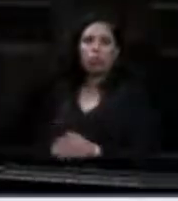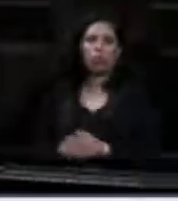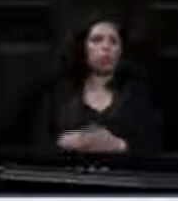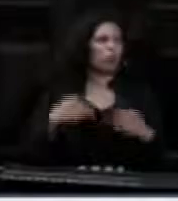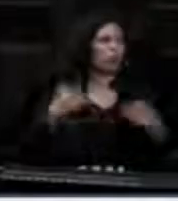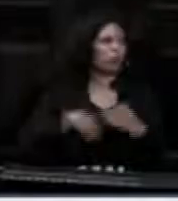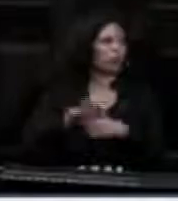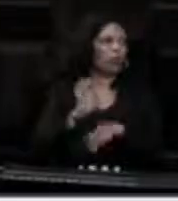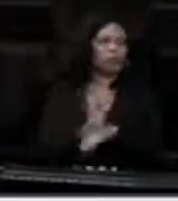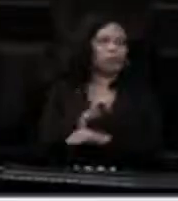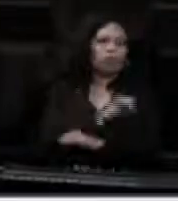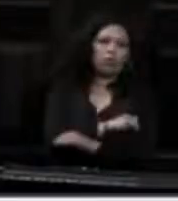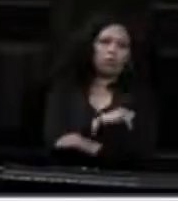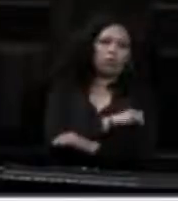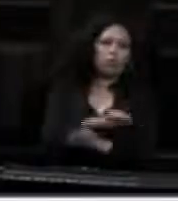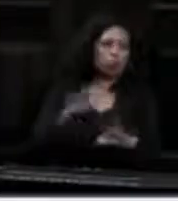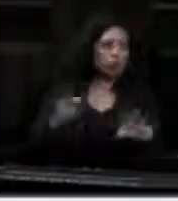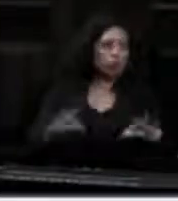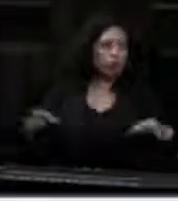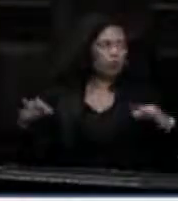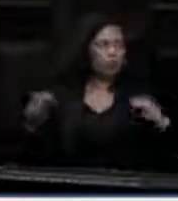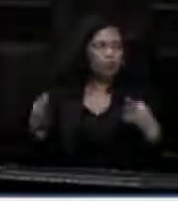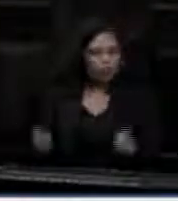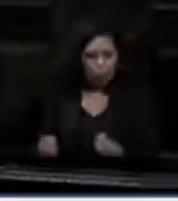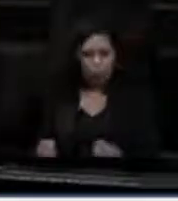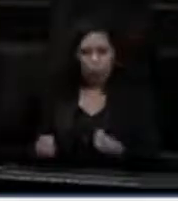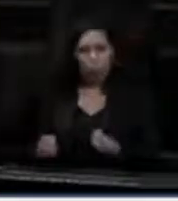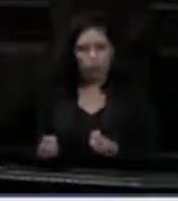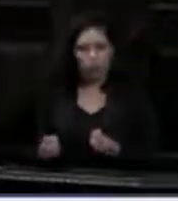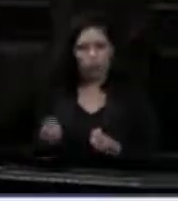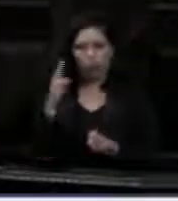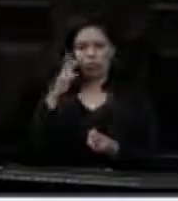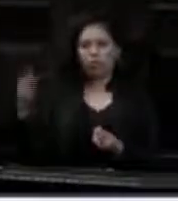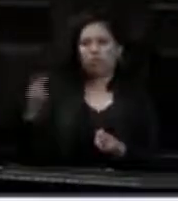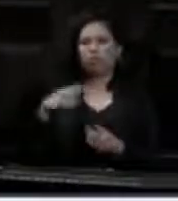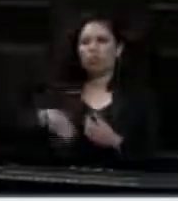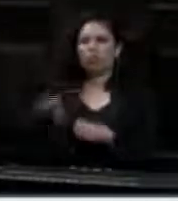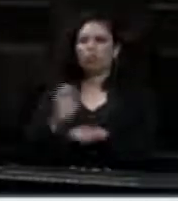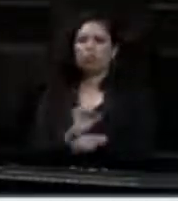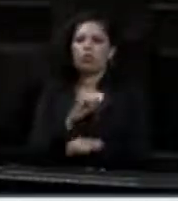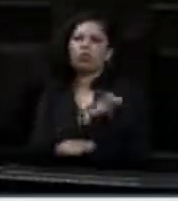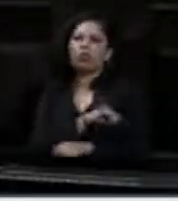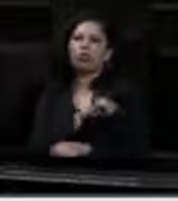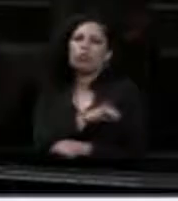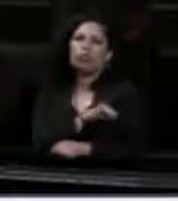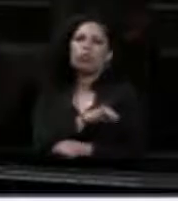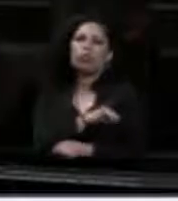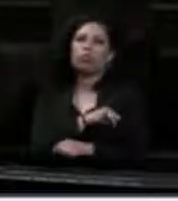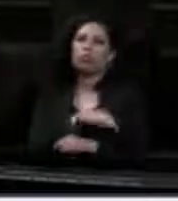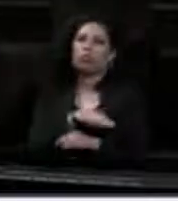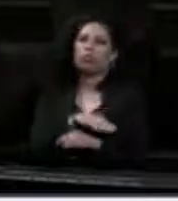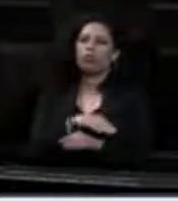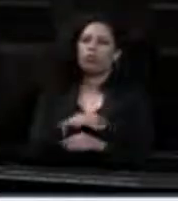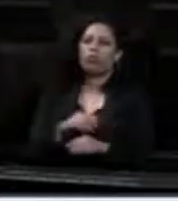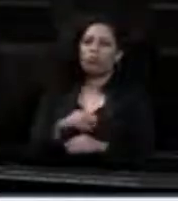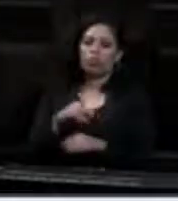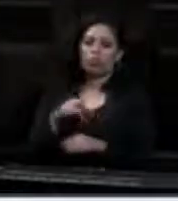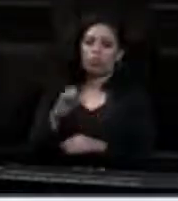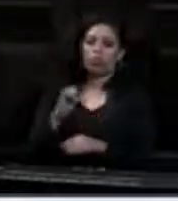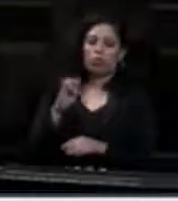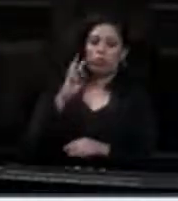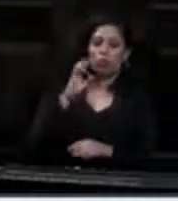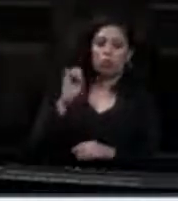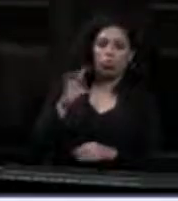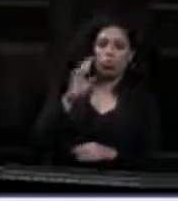de quem vem do topo da serra, de quem vê o Estado do Rio de Janeiro do alto da montanha, da bela cidade de